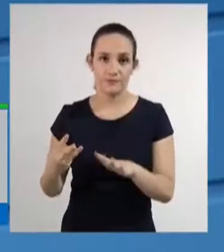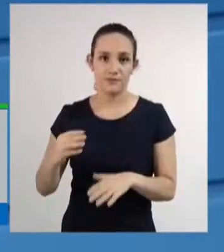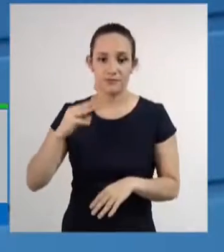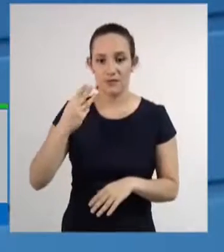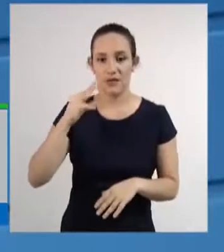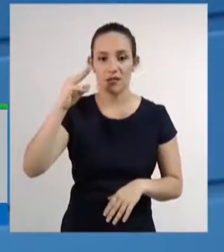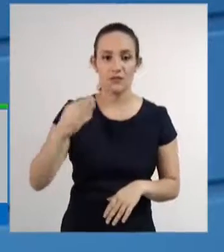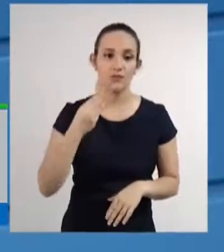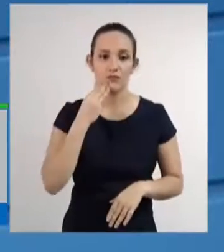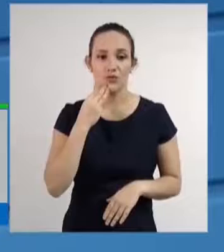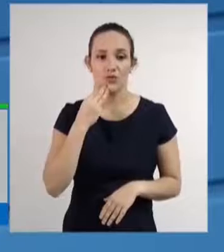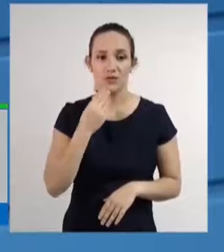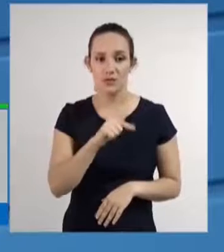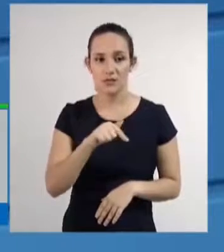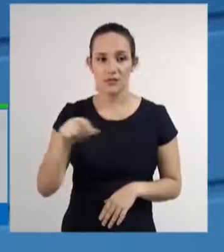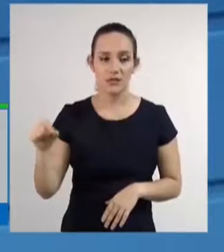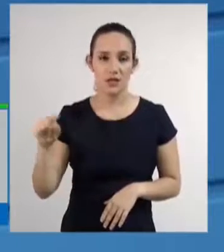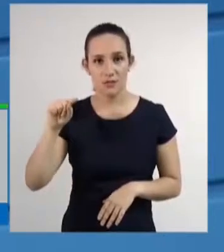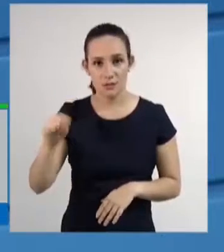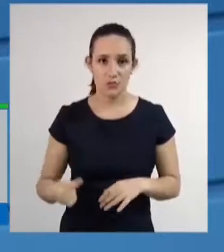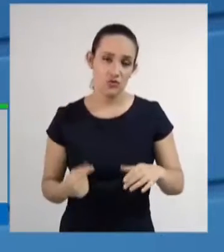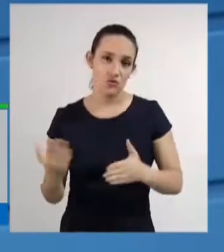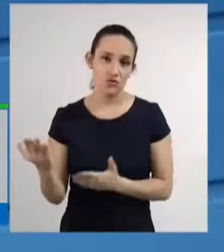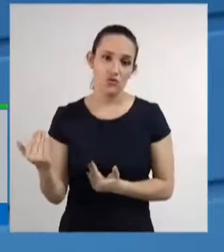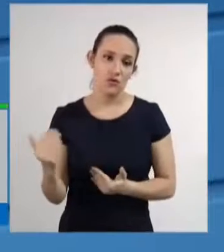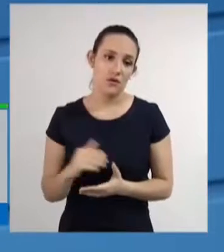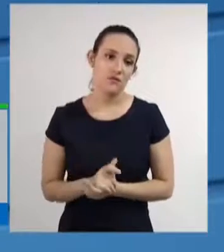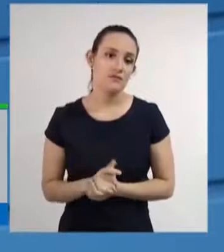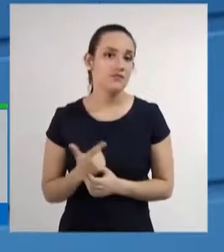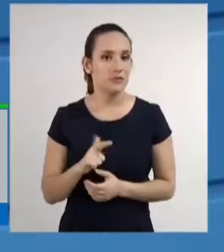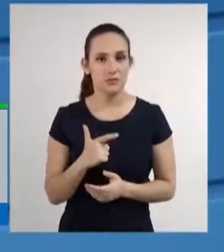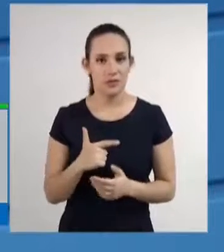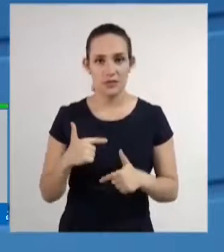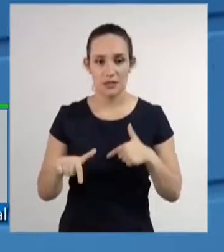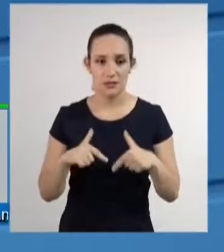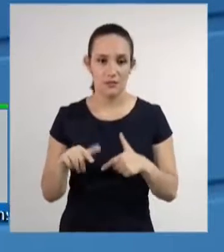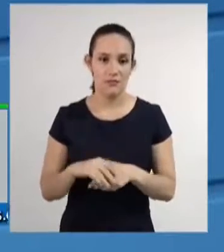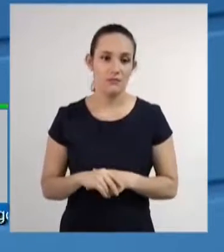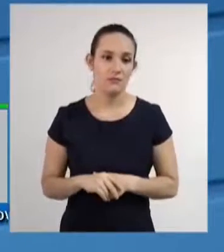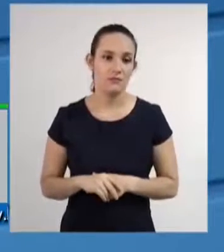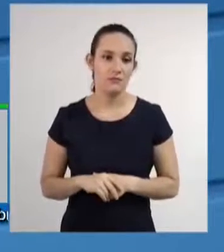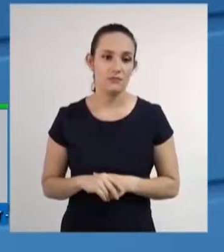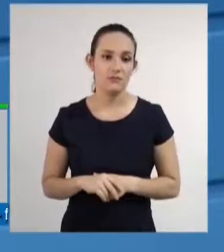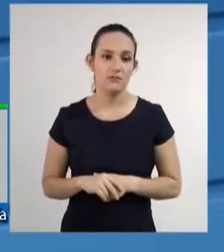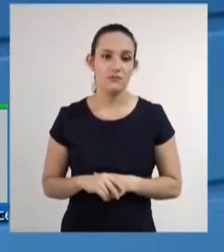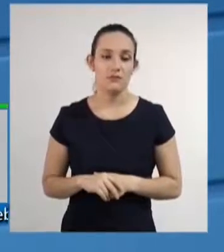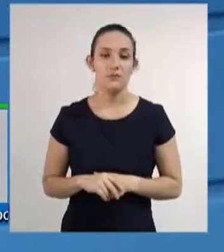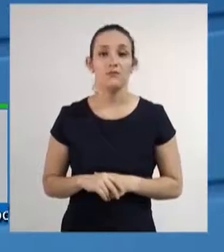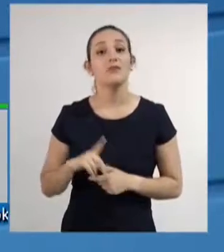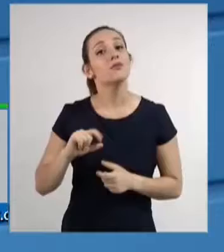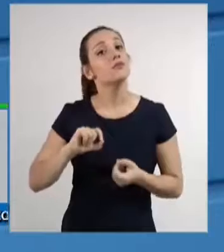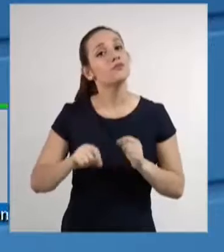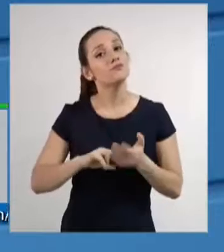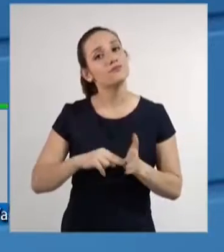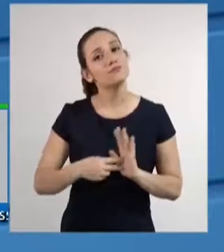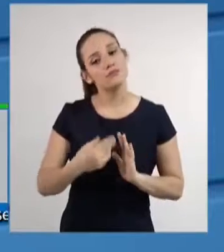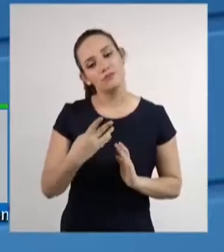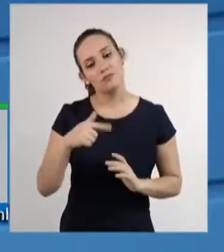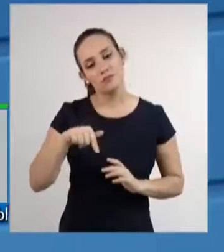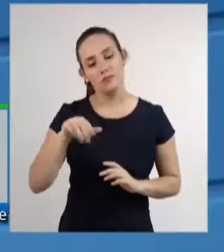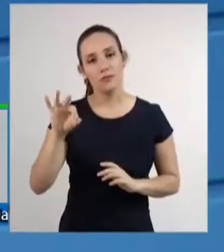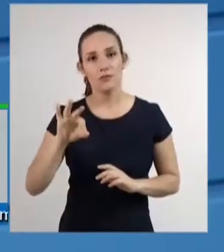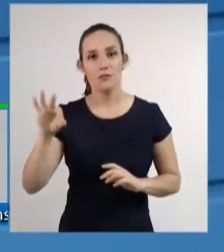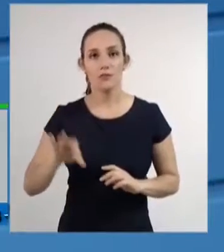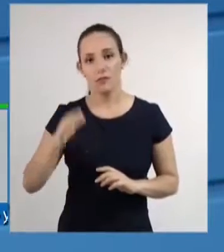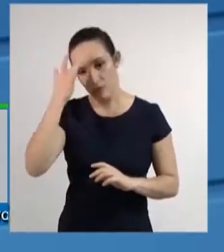milhões e 700 de jovens brasileiros sem trabalho, o que representa 47% do número total